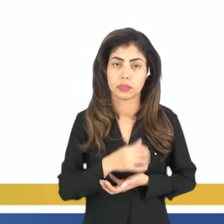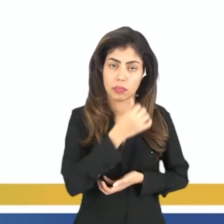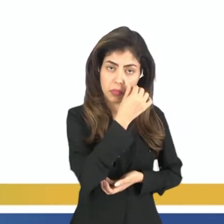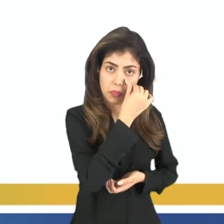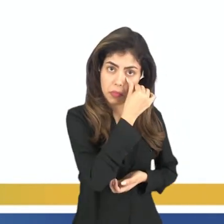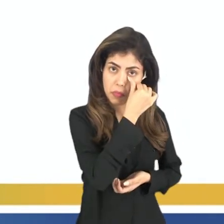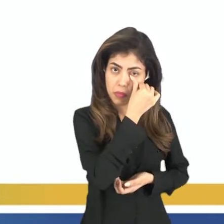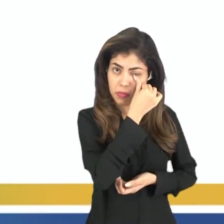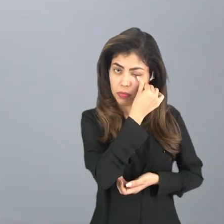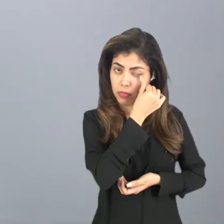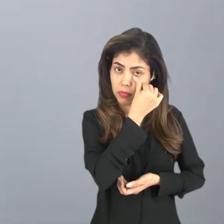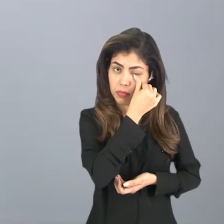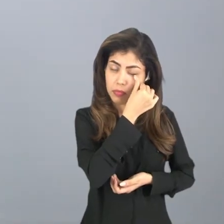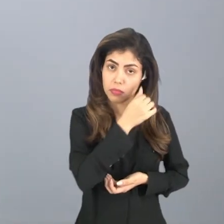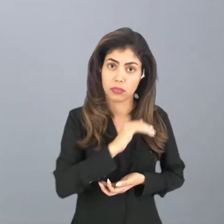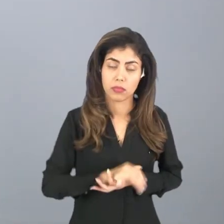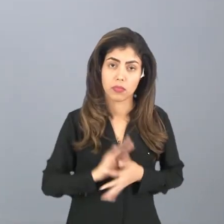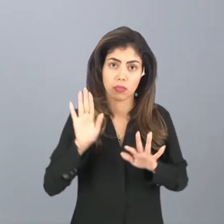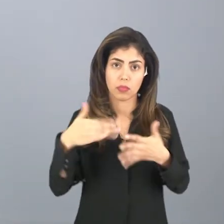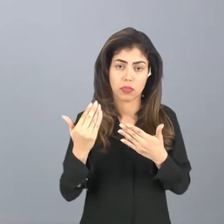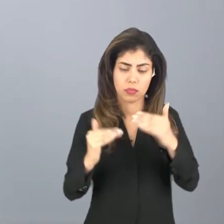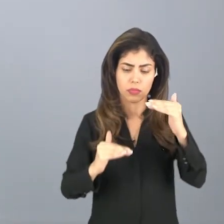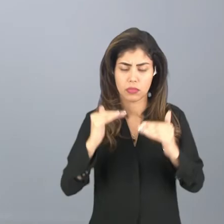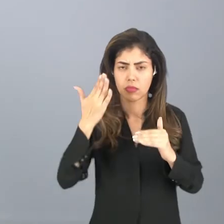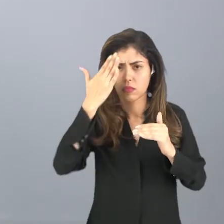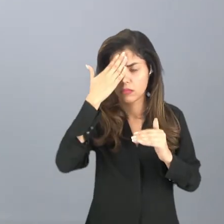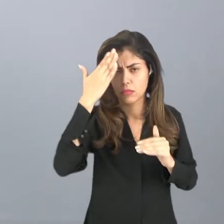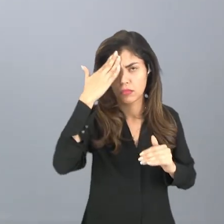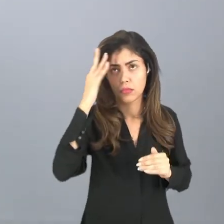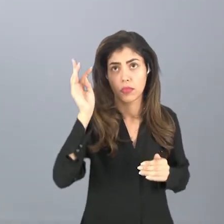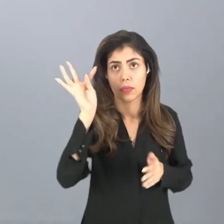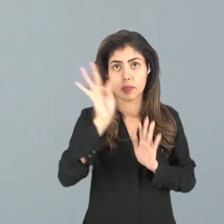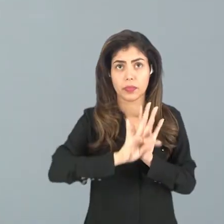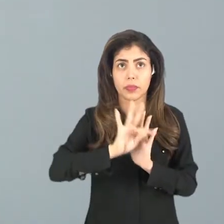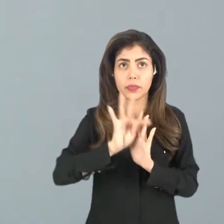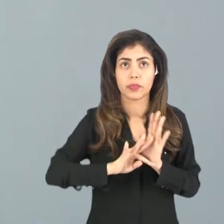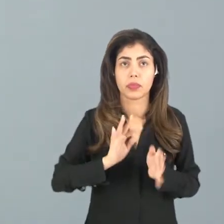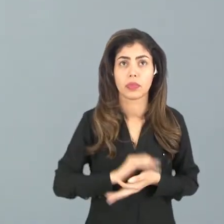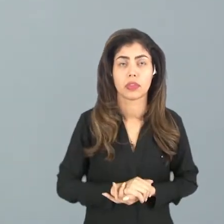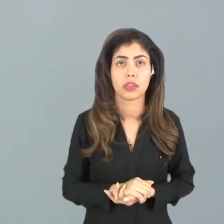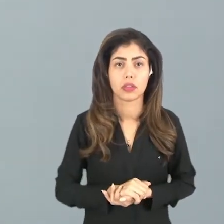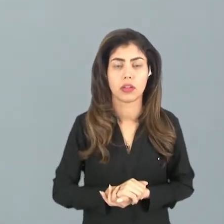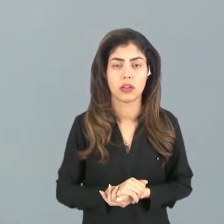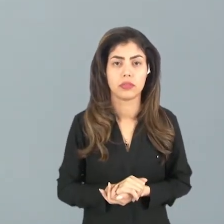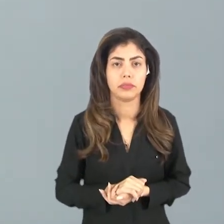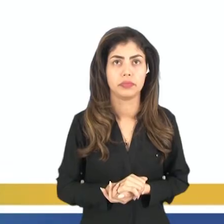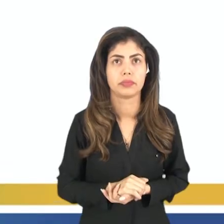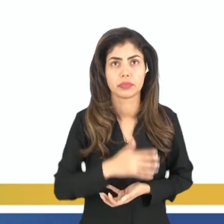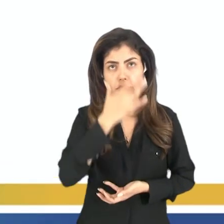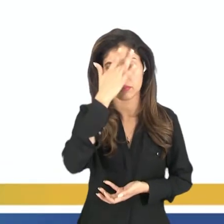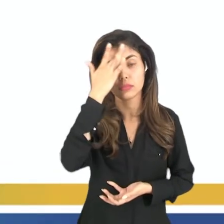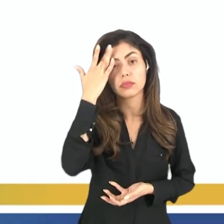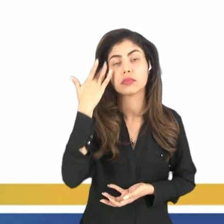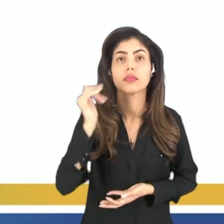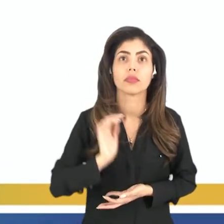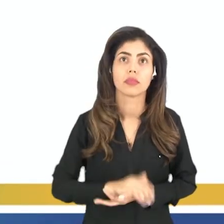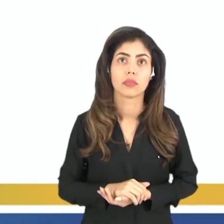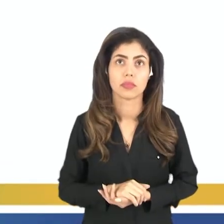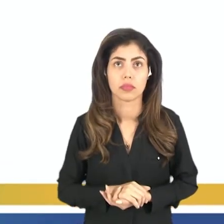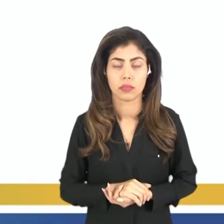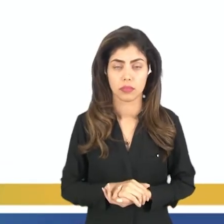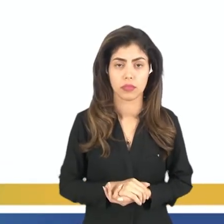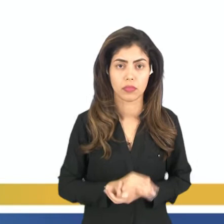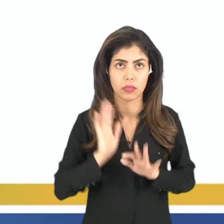conseguiu aí estabelecer algum nível de compreensão relacionada ao texto. Primeira pergunta, ó, qual é a tese